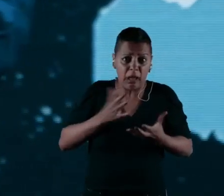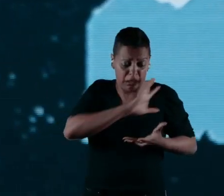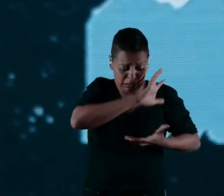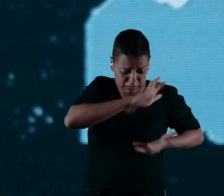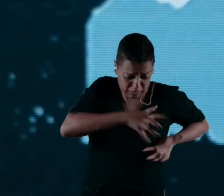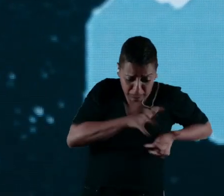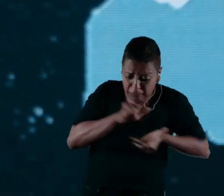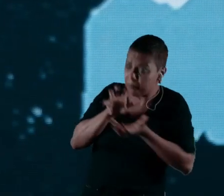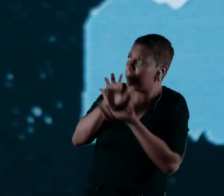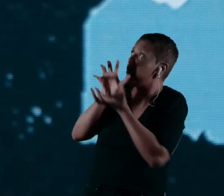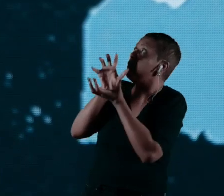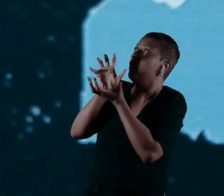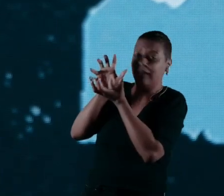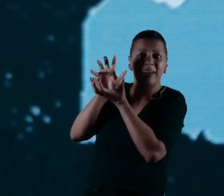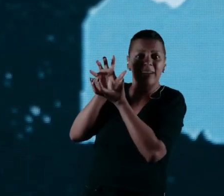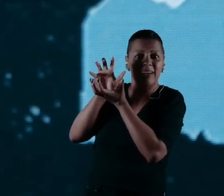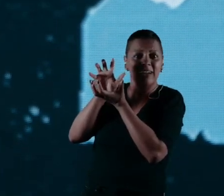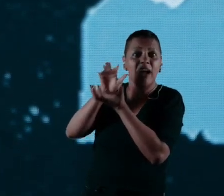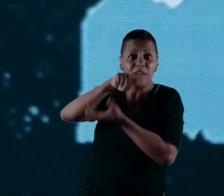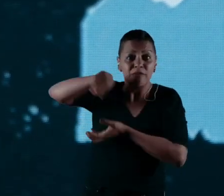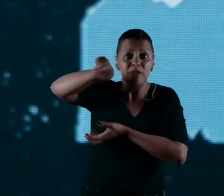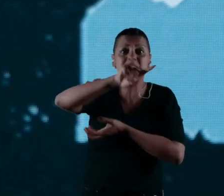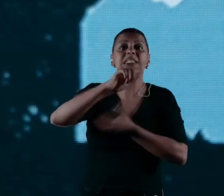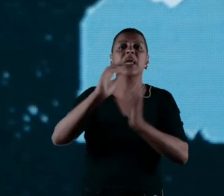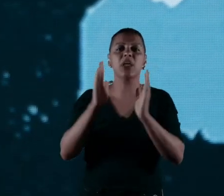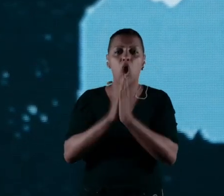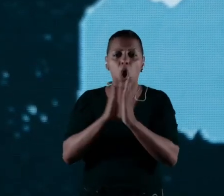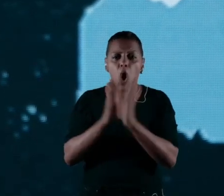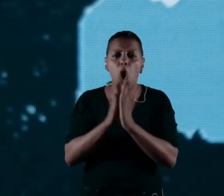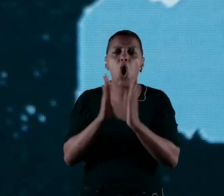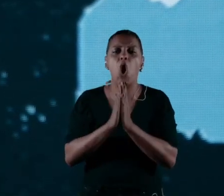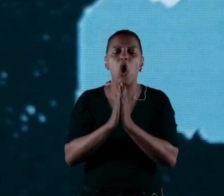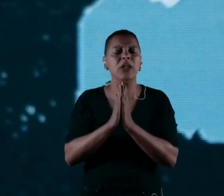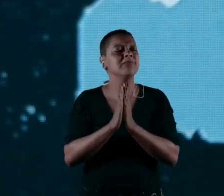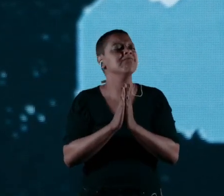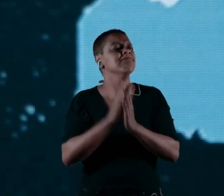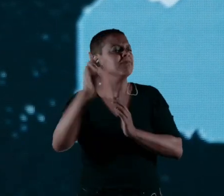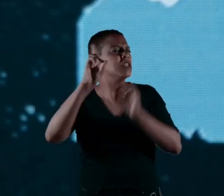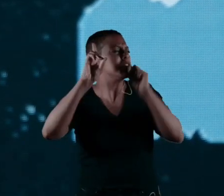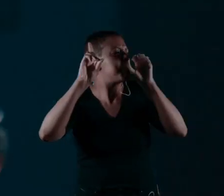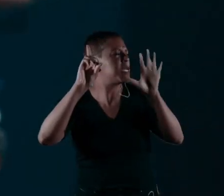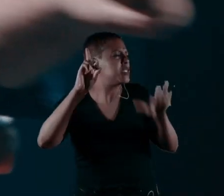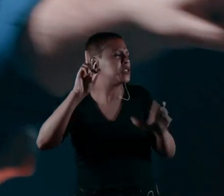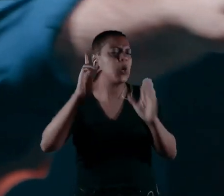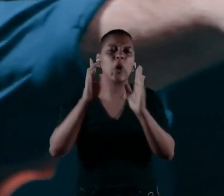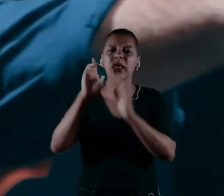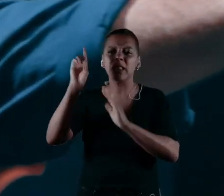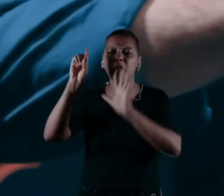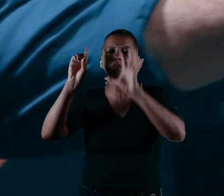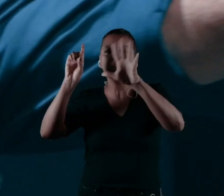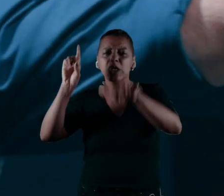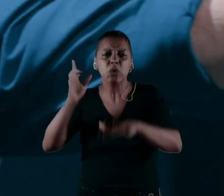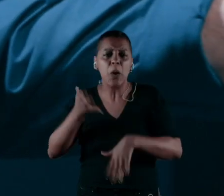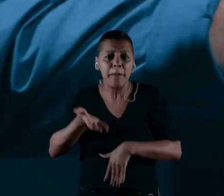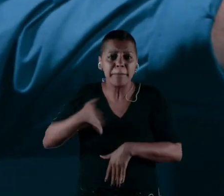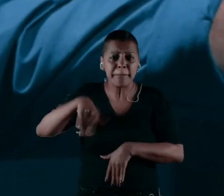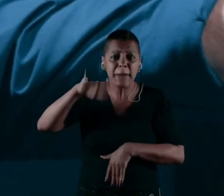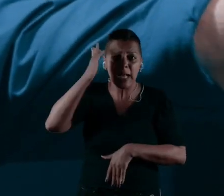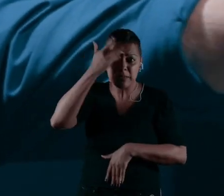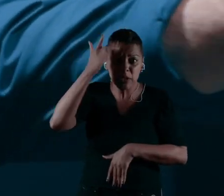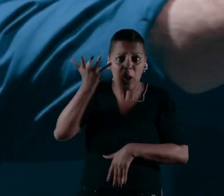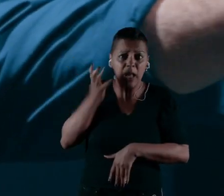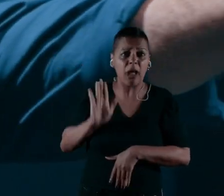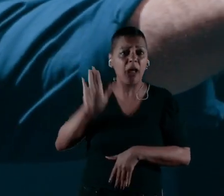levante a sua mão, onde você estiver. A igreja fica com os olhos fechados. Graças a Deus, graças a Deus. Há mais alguém aqui? Desse lado